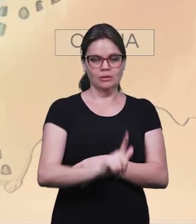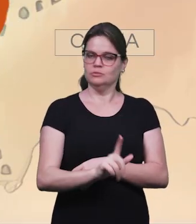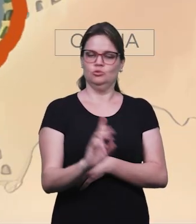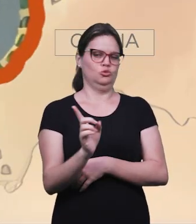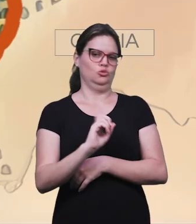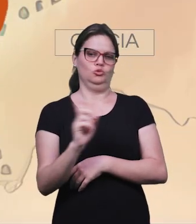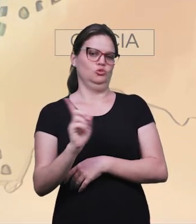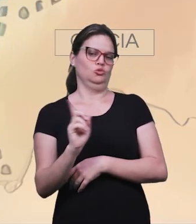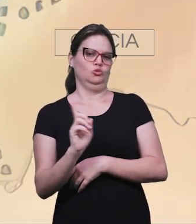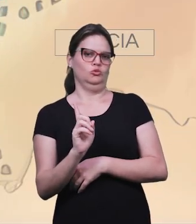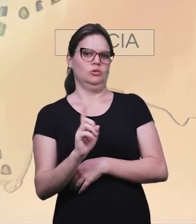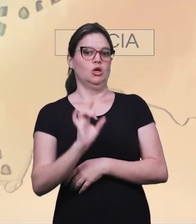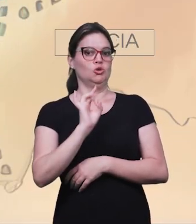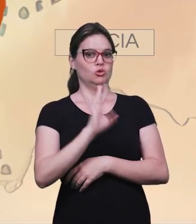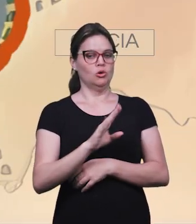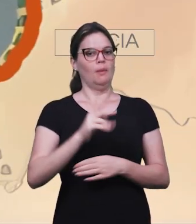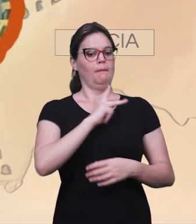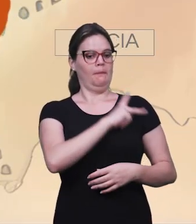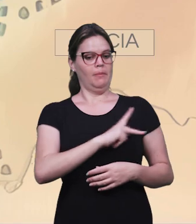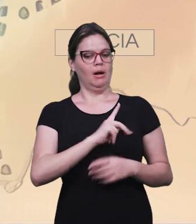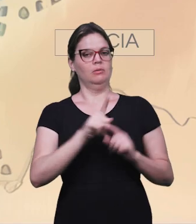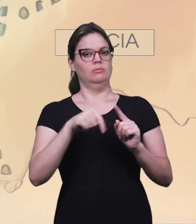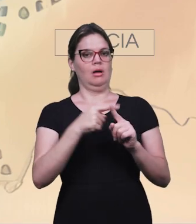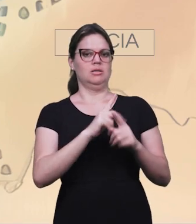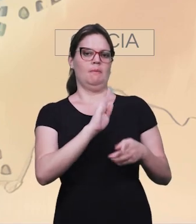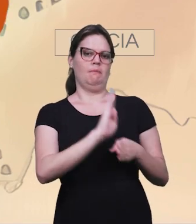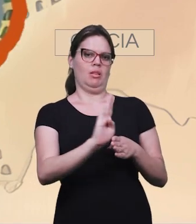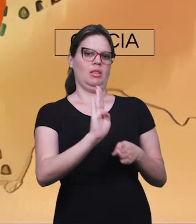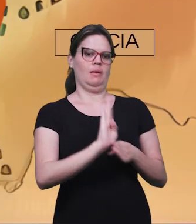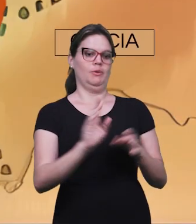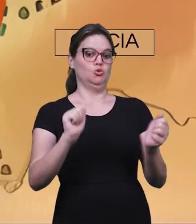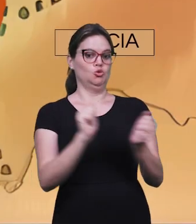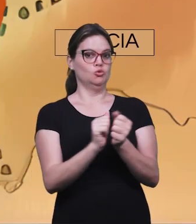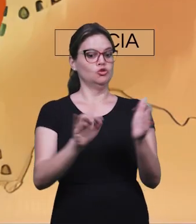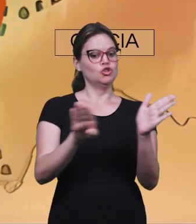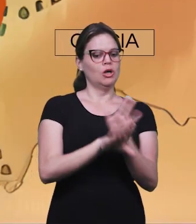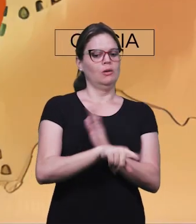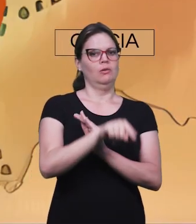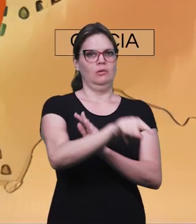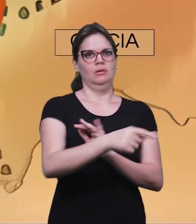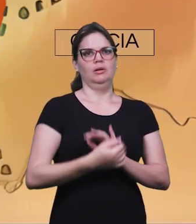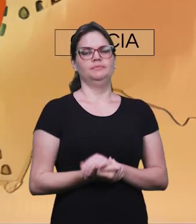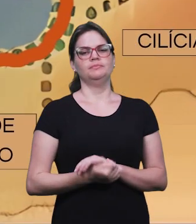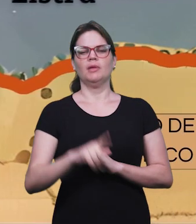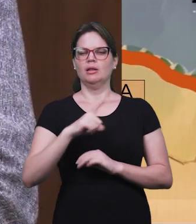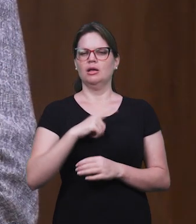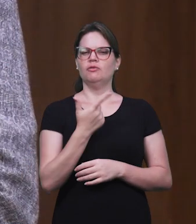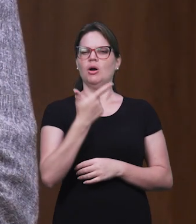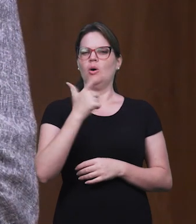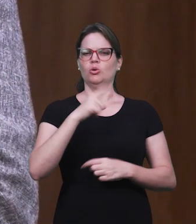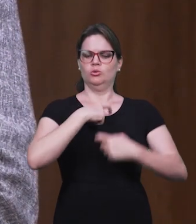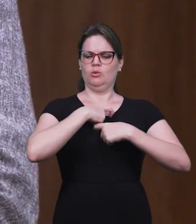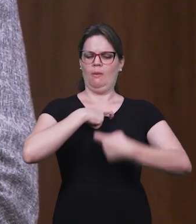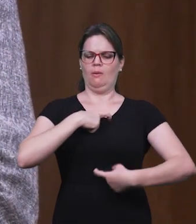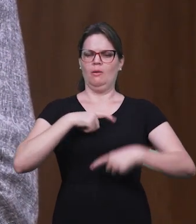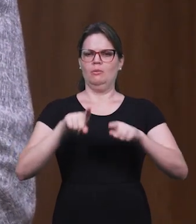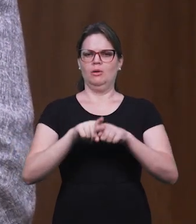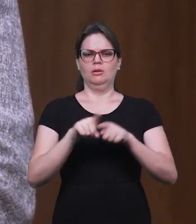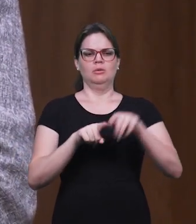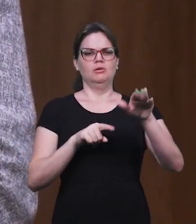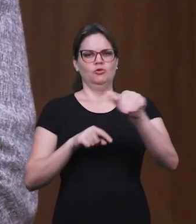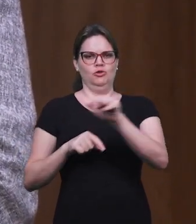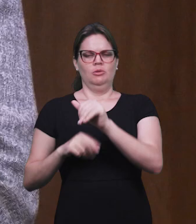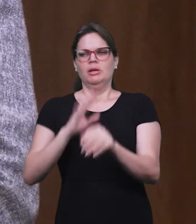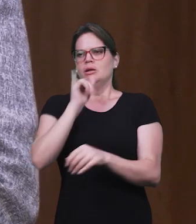vamos nos lembrar que quando nós falamos de Galácia, a Galácia é uma